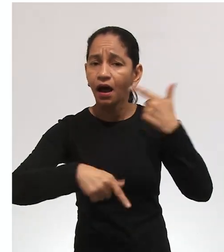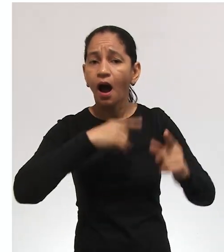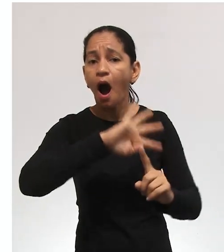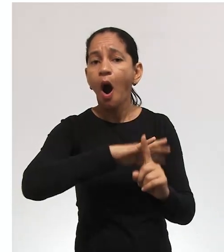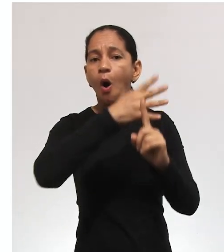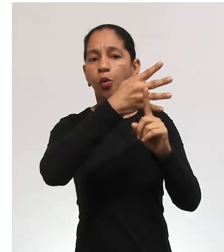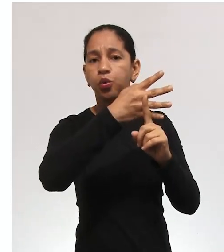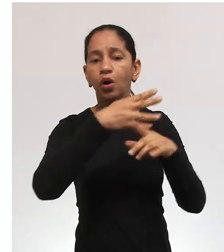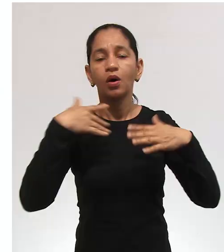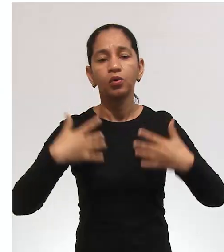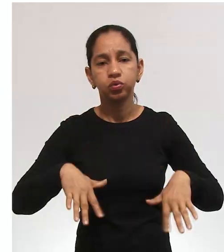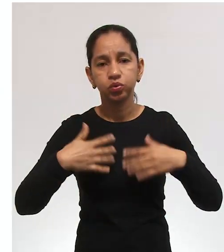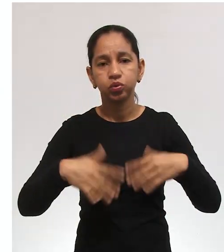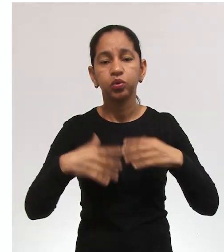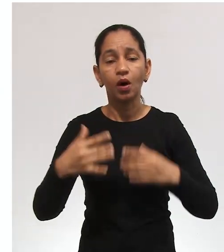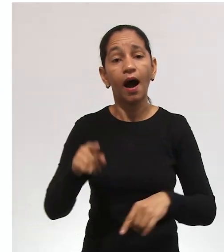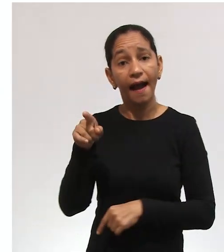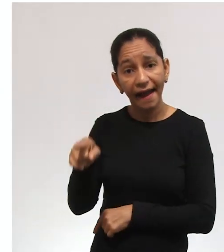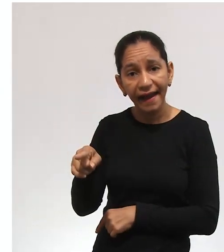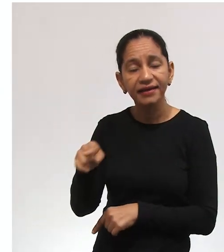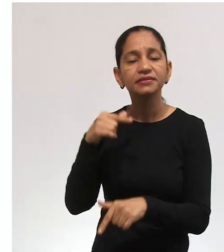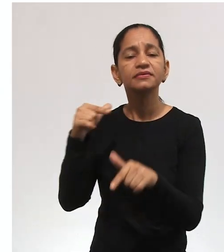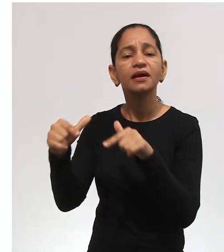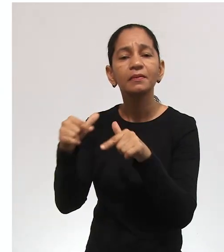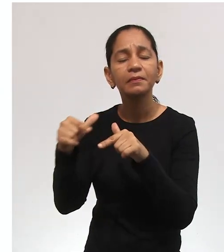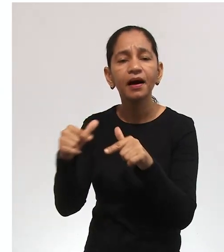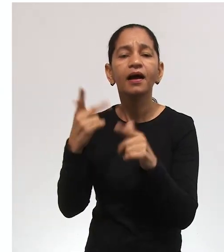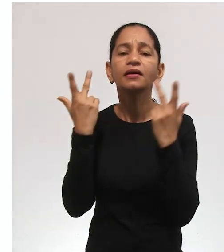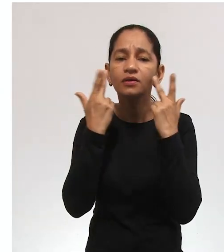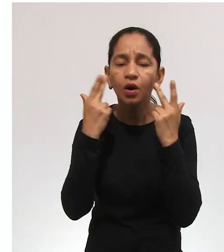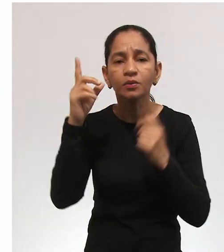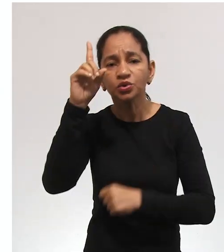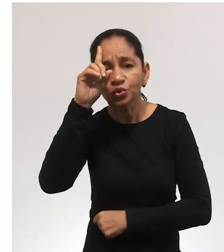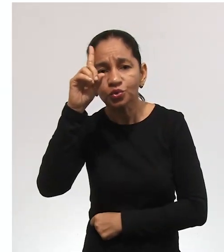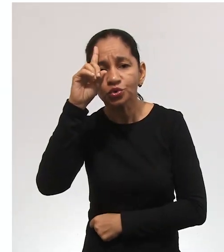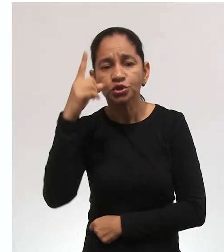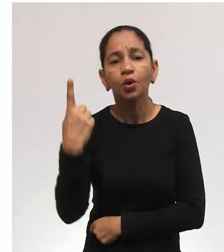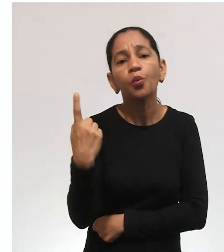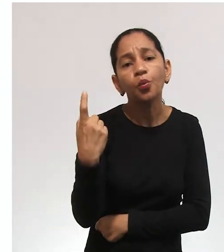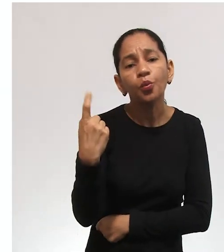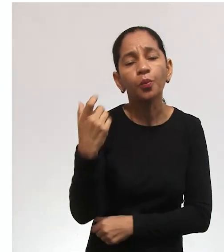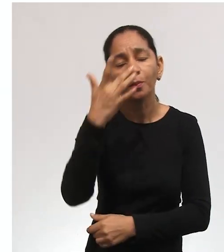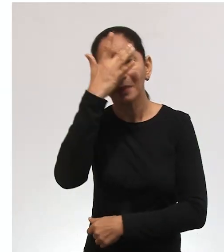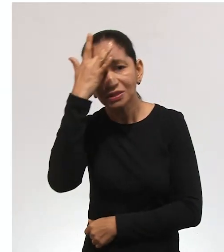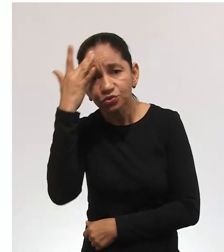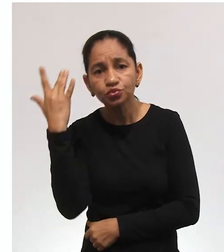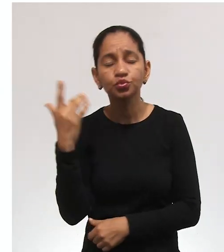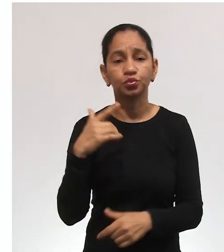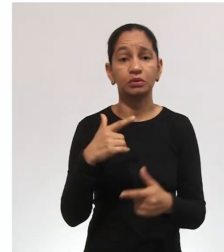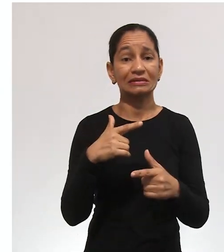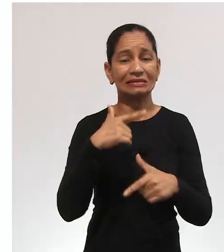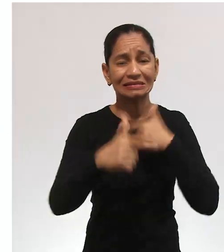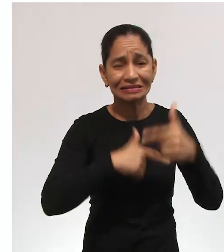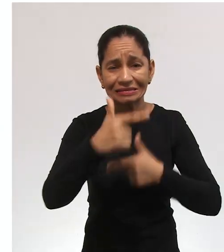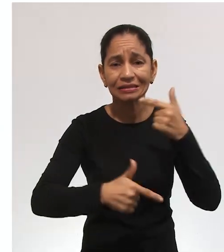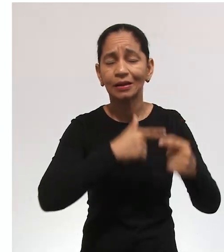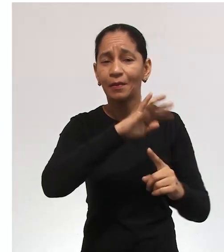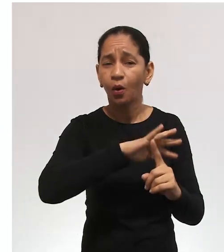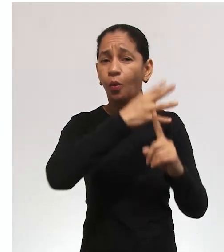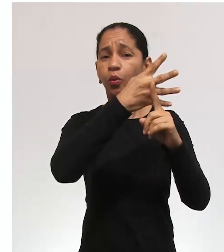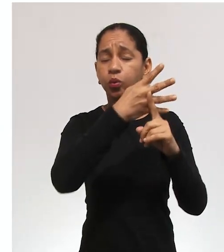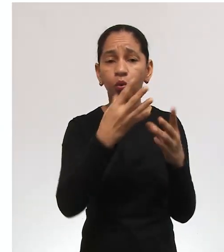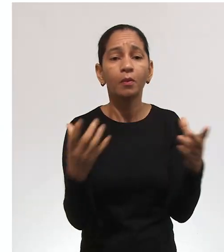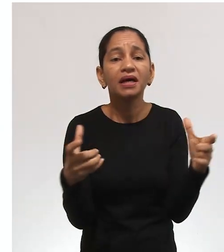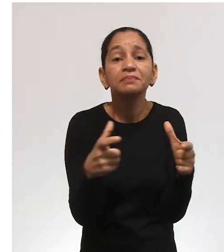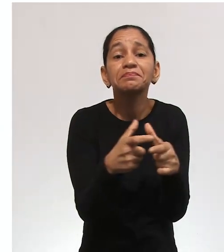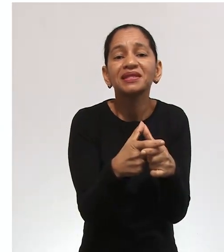supera a manufatura, que é aquela produção artesanal. Então, a gente começa a produzir grandes quantidades em